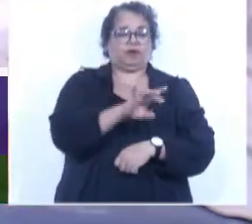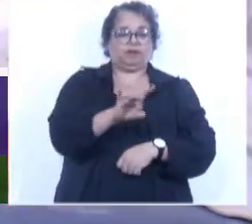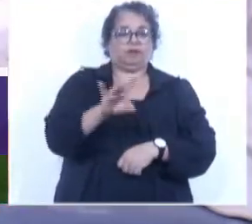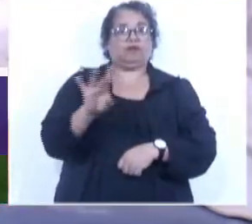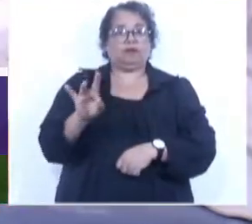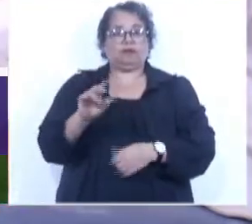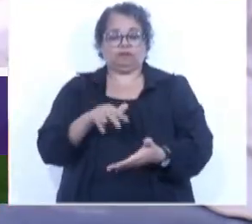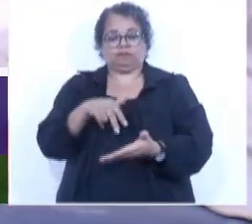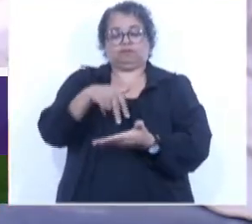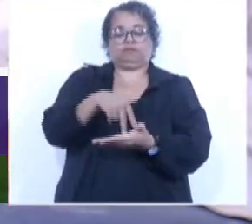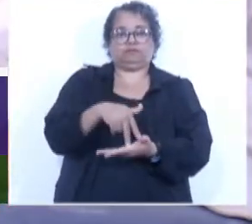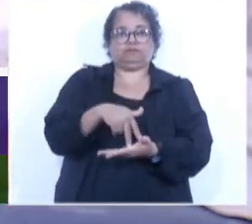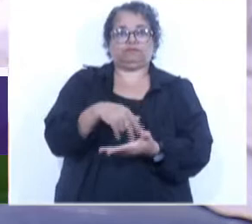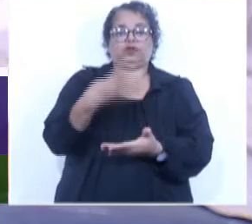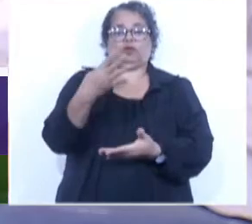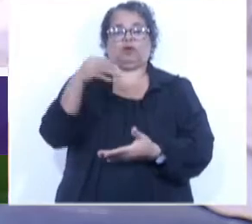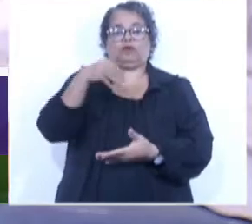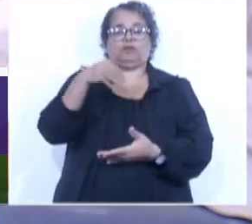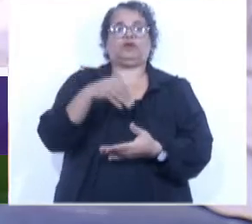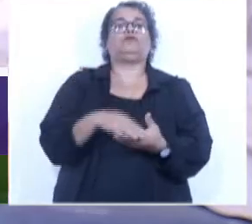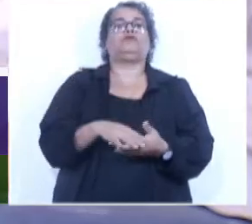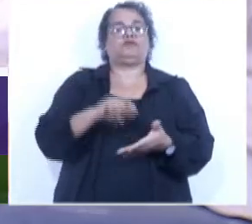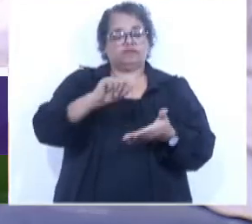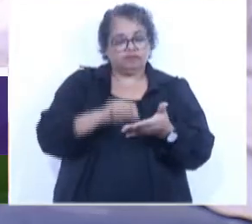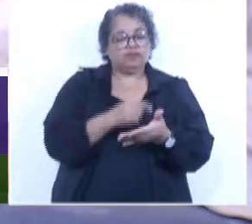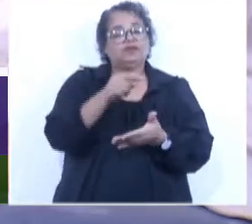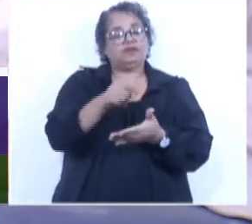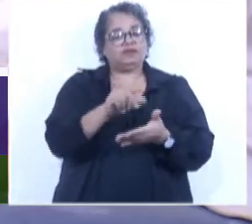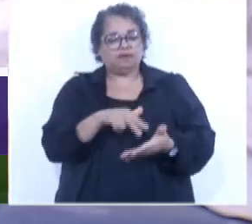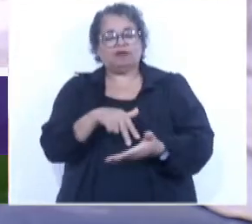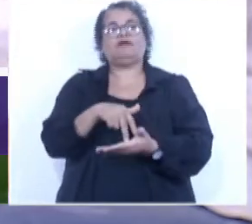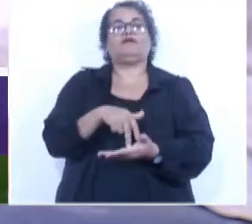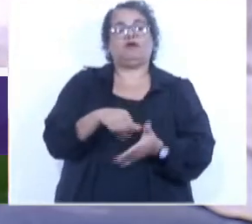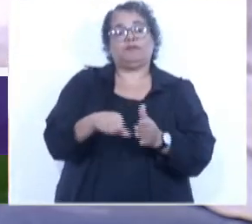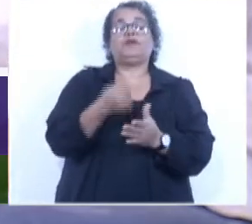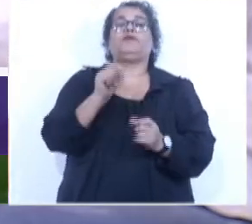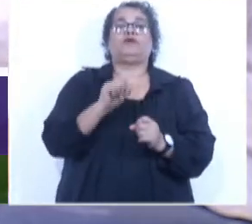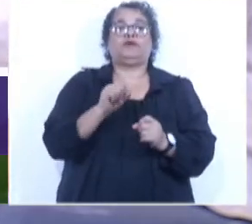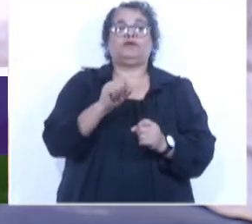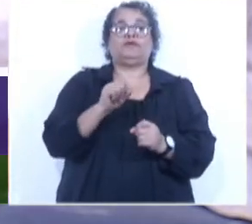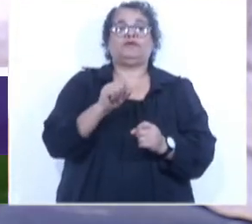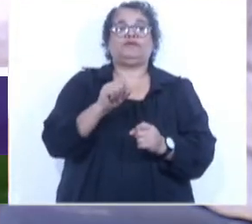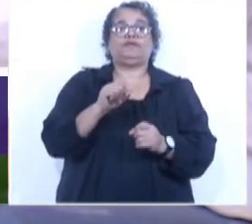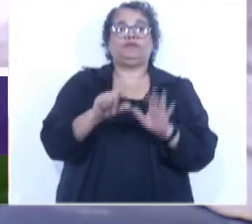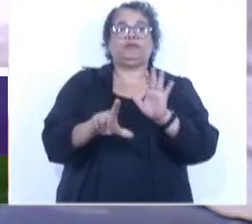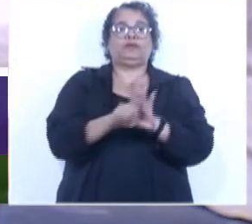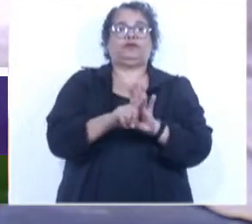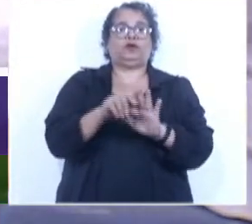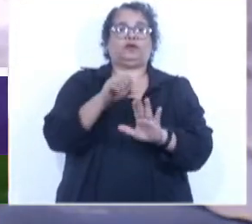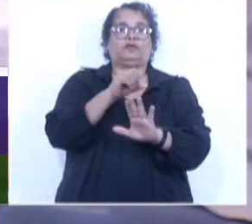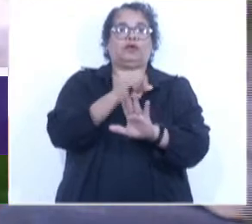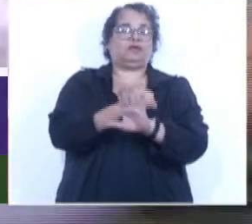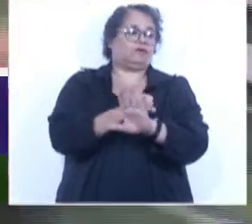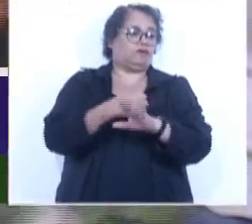vereadores que estão inscritos primeira Vereador escrito vereadora Lisa